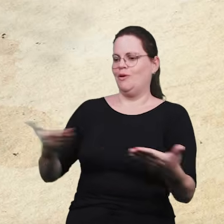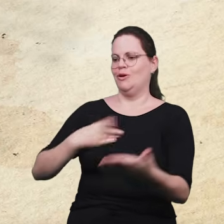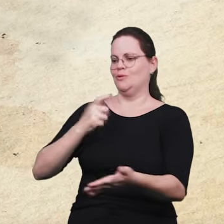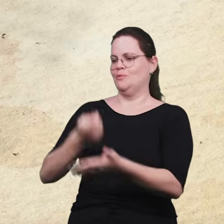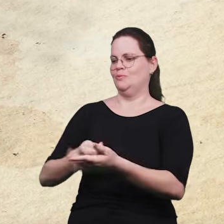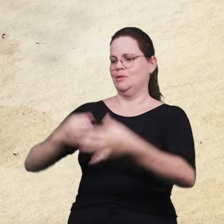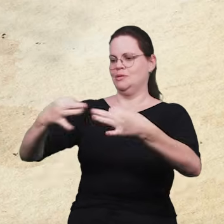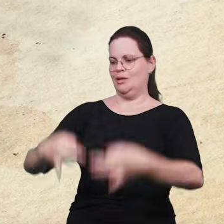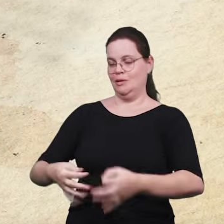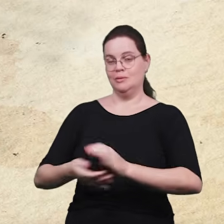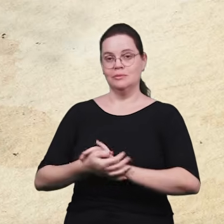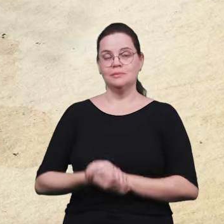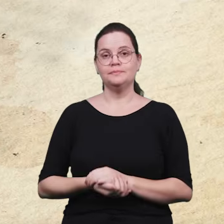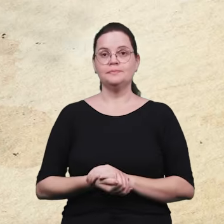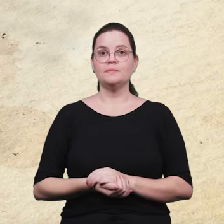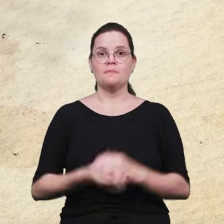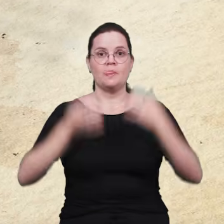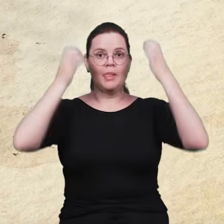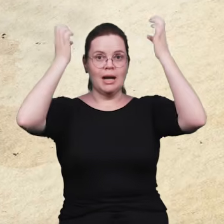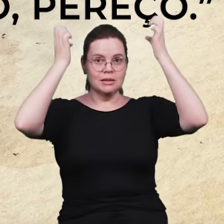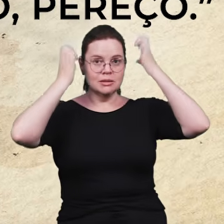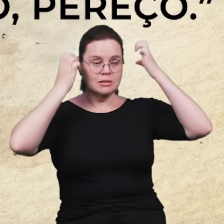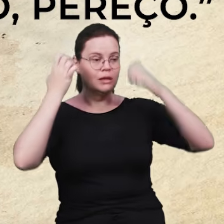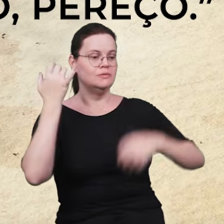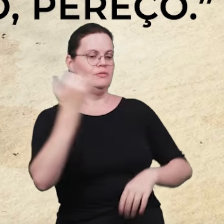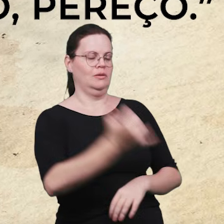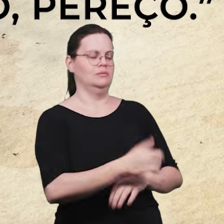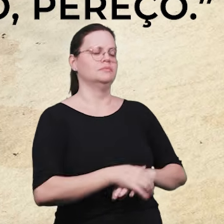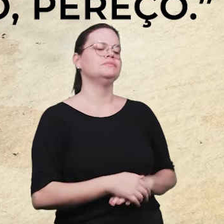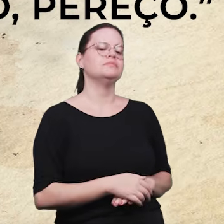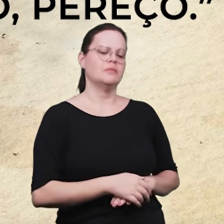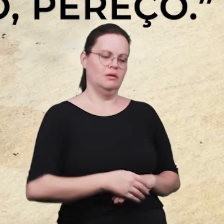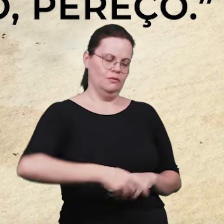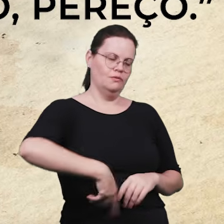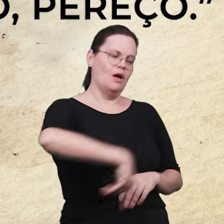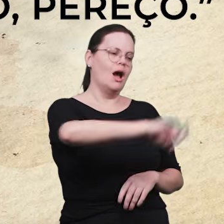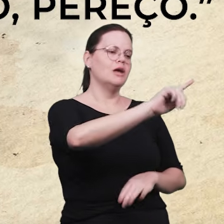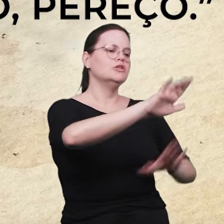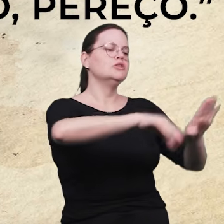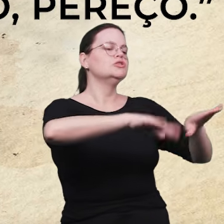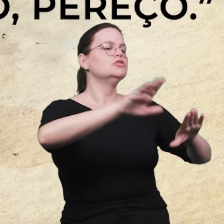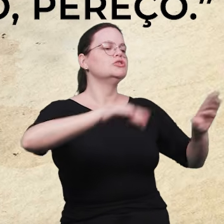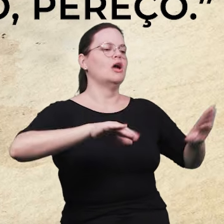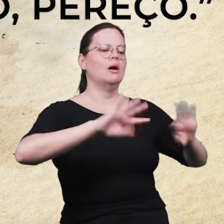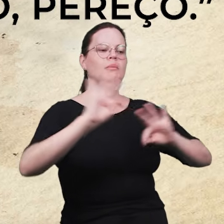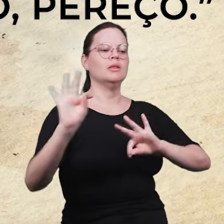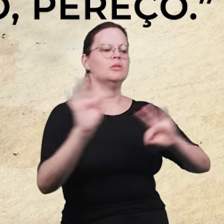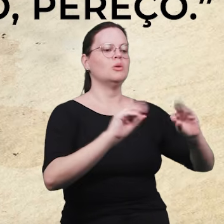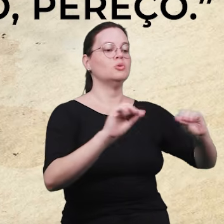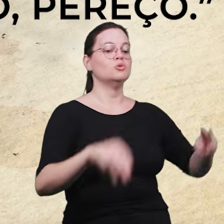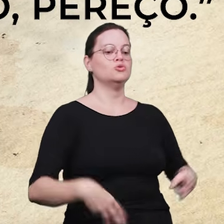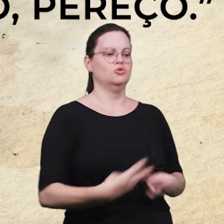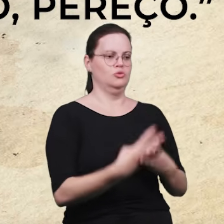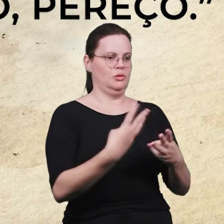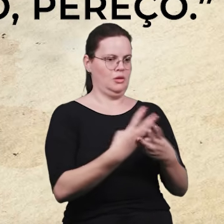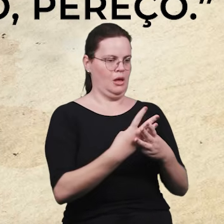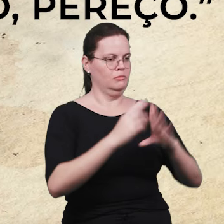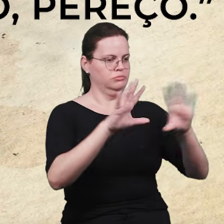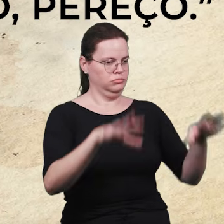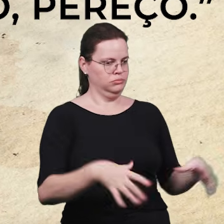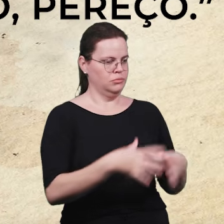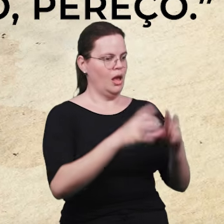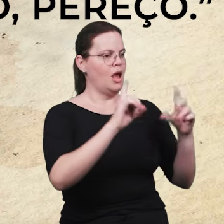que tornassem a dizer a Mardoqueu: Vai e ajunta todos os judeus que se acharem